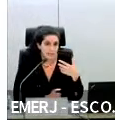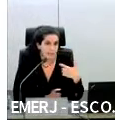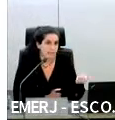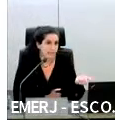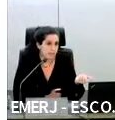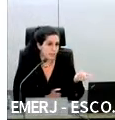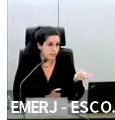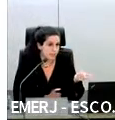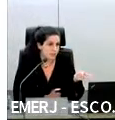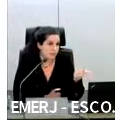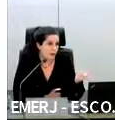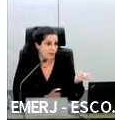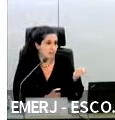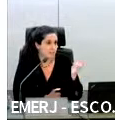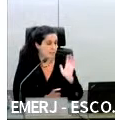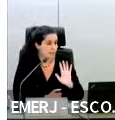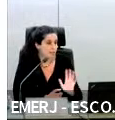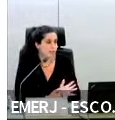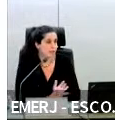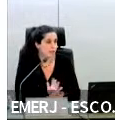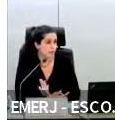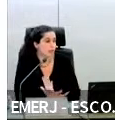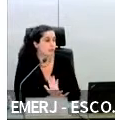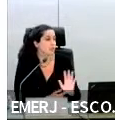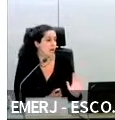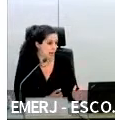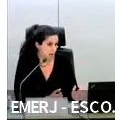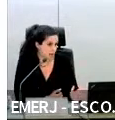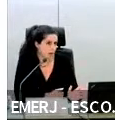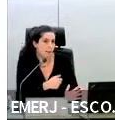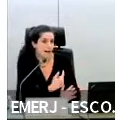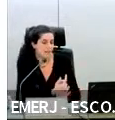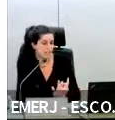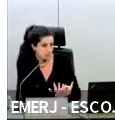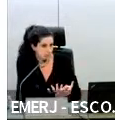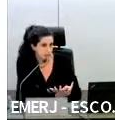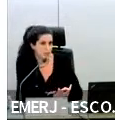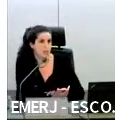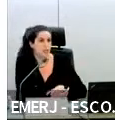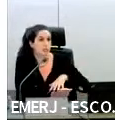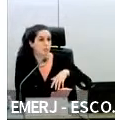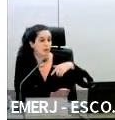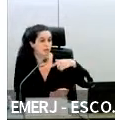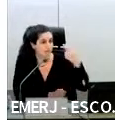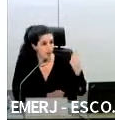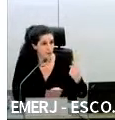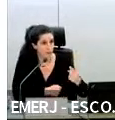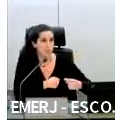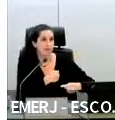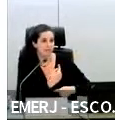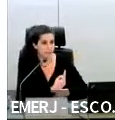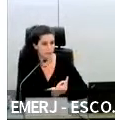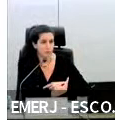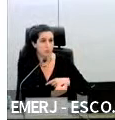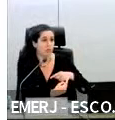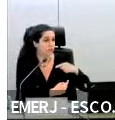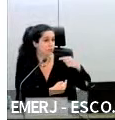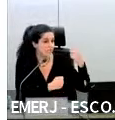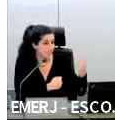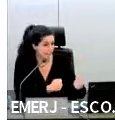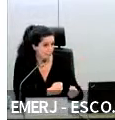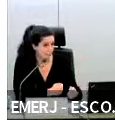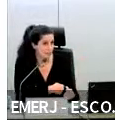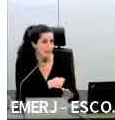ela sequer tem a liberdade de ir à farmácia, mas ela foi, o denunciaram a partir de uma foto no perfil